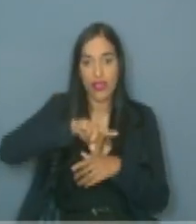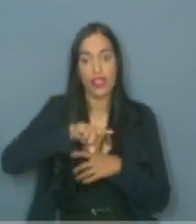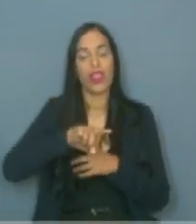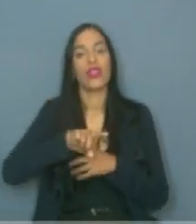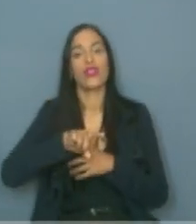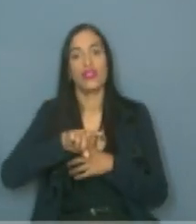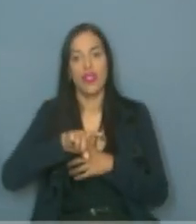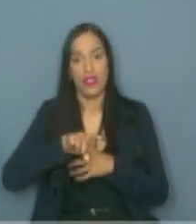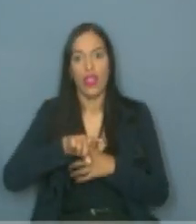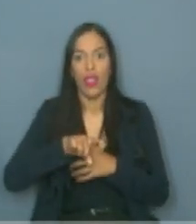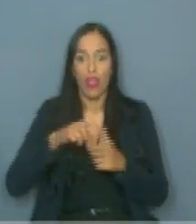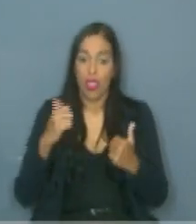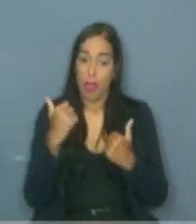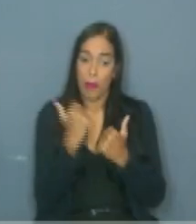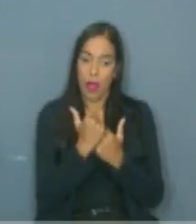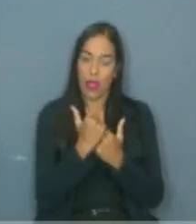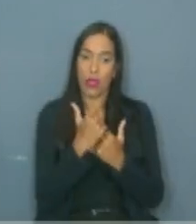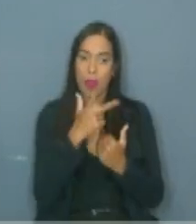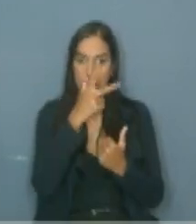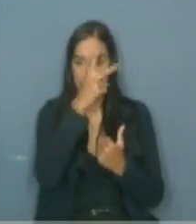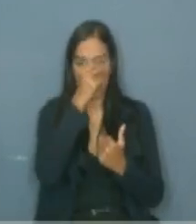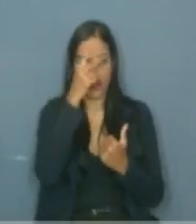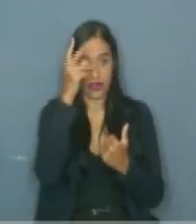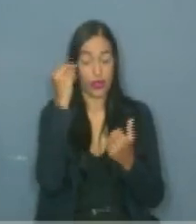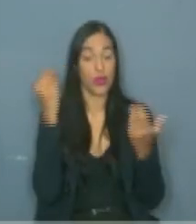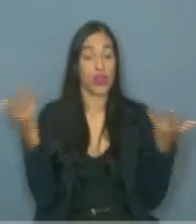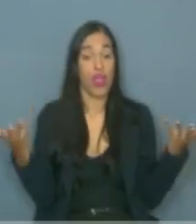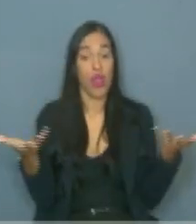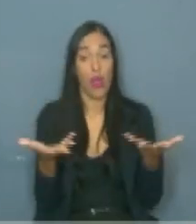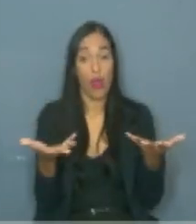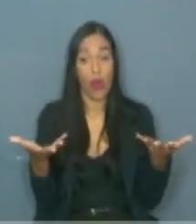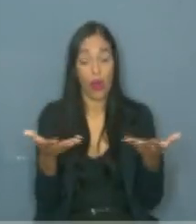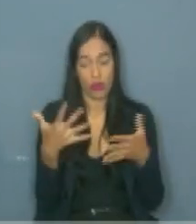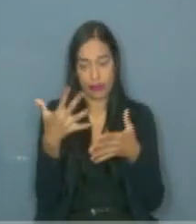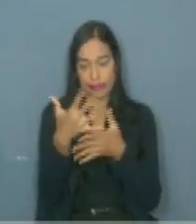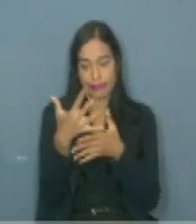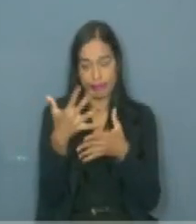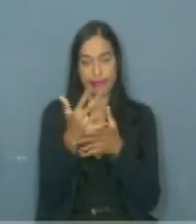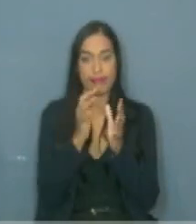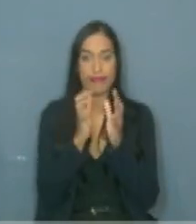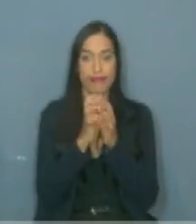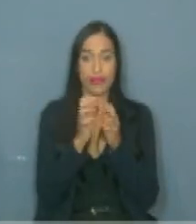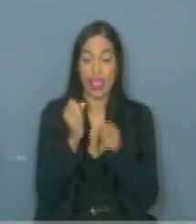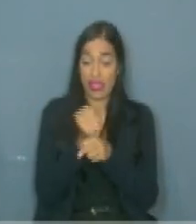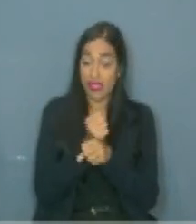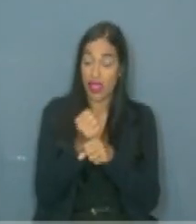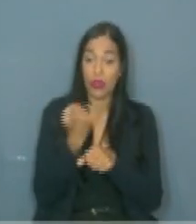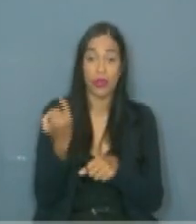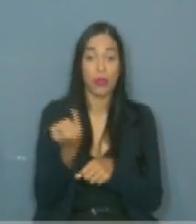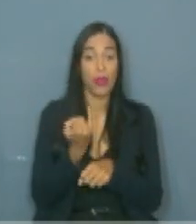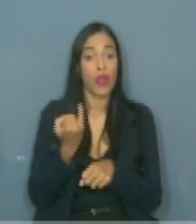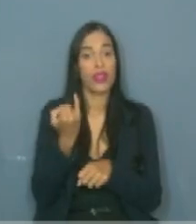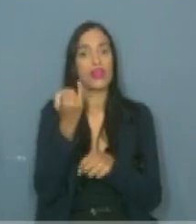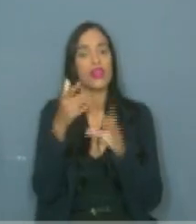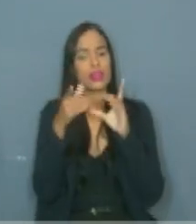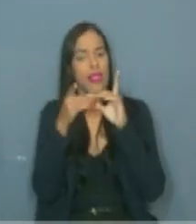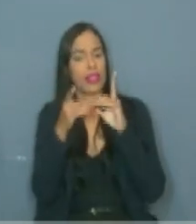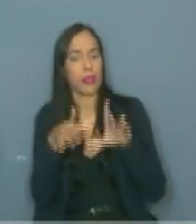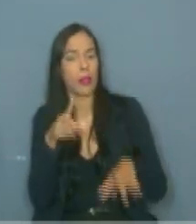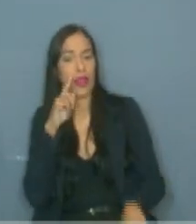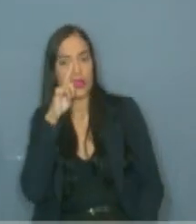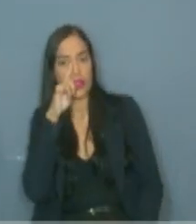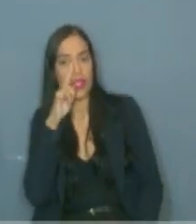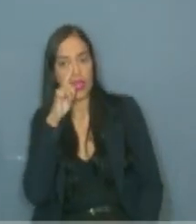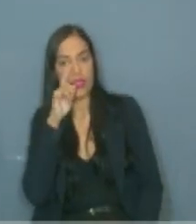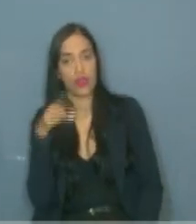aquelas que estão na base da Prefeitura, que a gente possa hoje, na cidade do Recife, nesse ano tão importante, importante em que a democracia está em risco. A